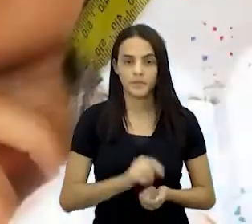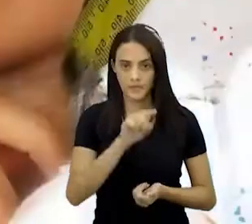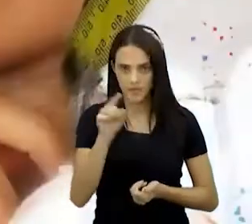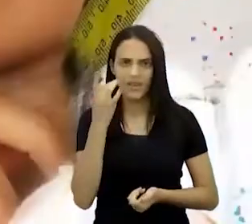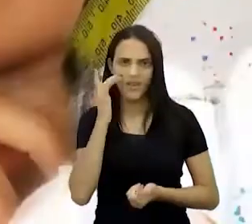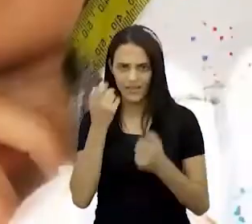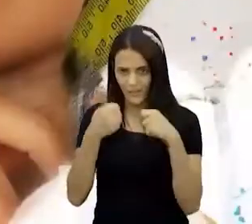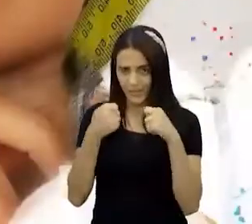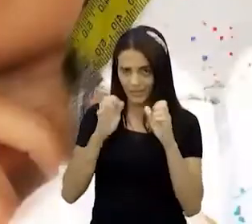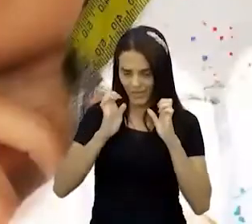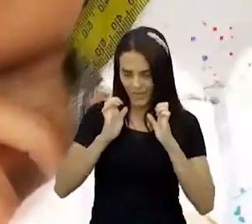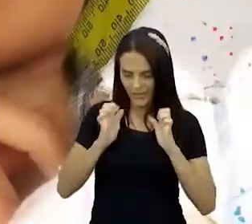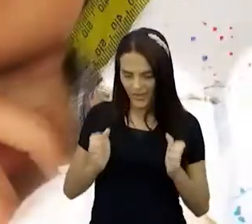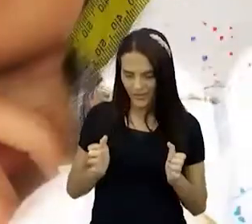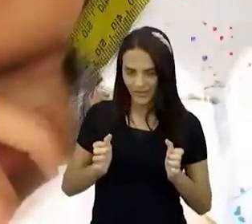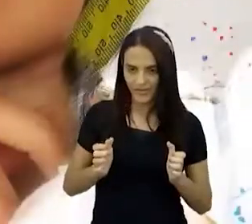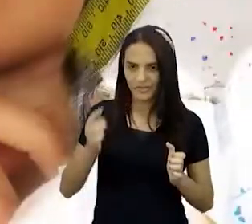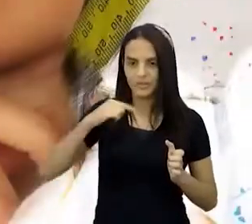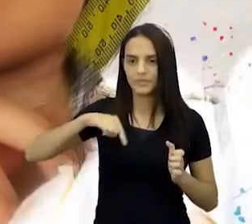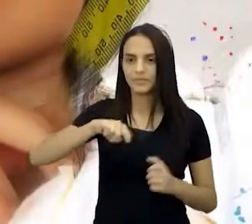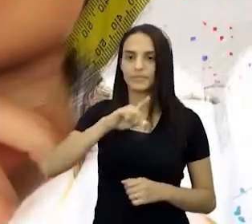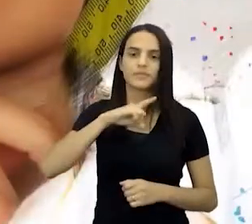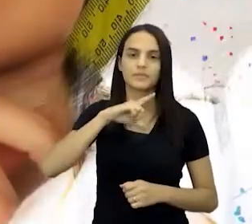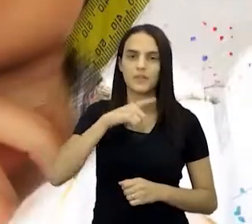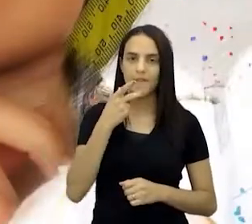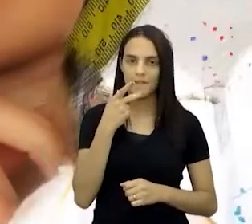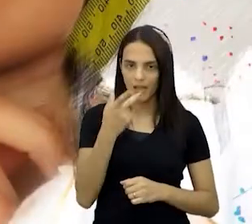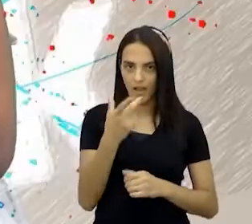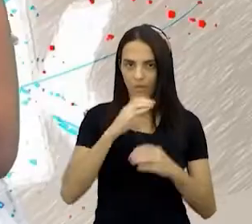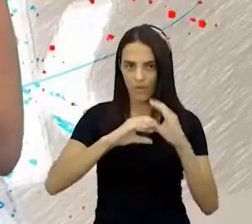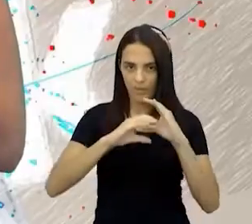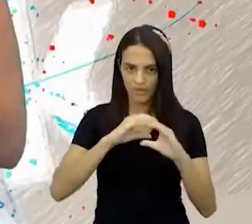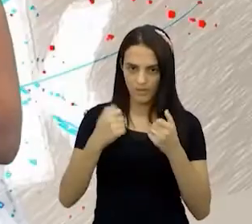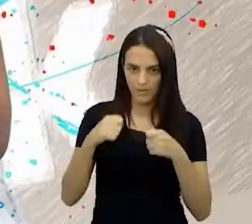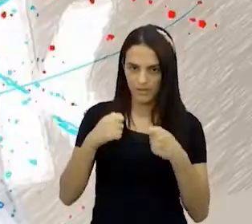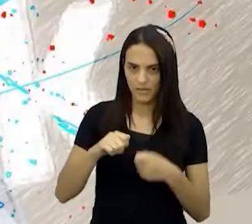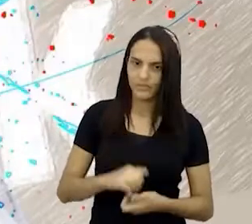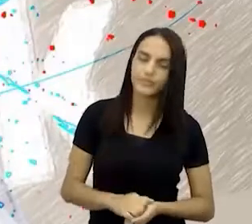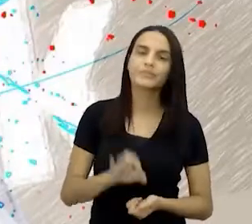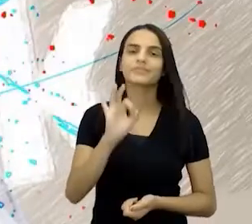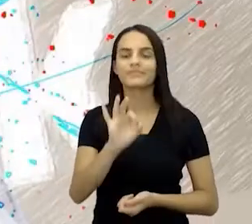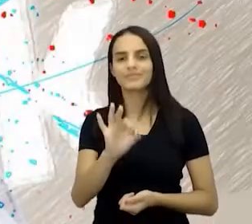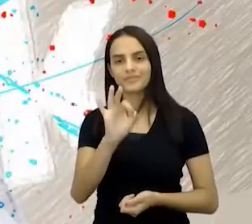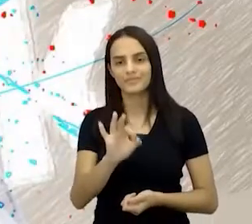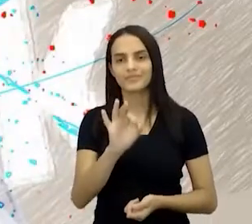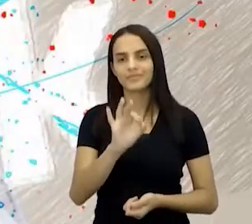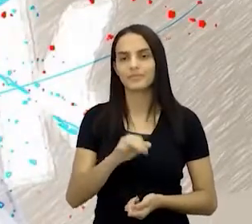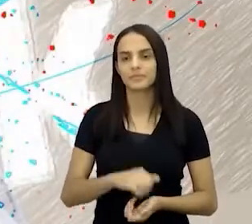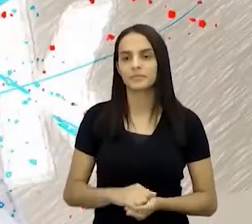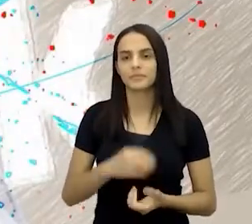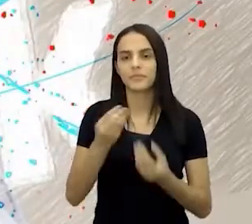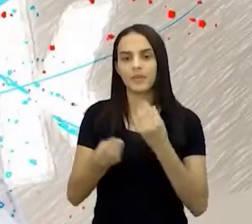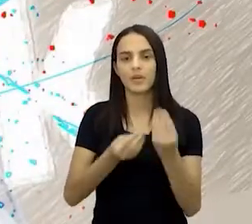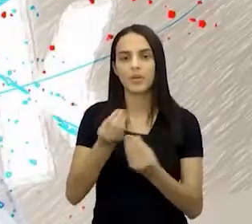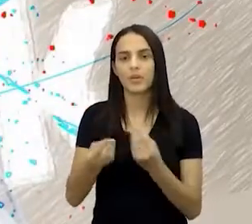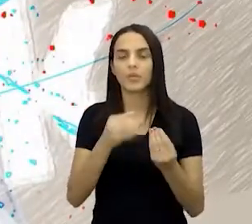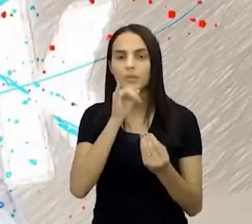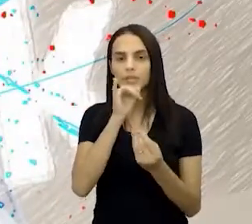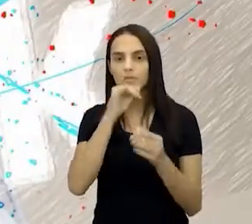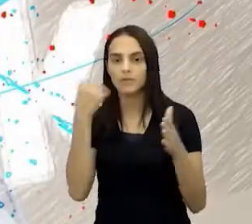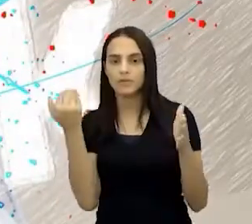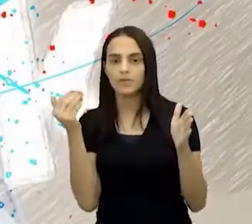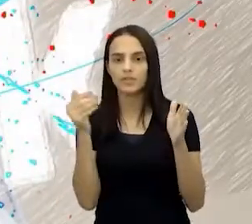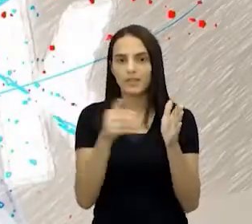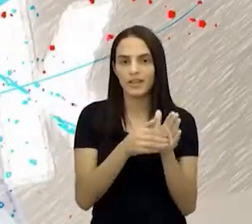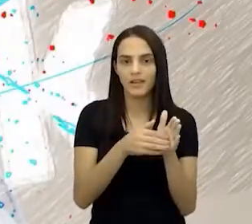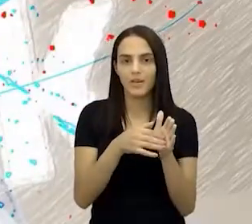precisa de ética para a gente falar, se comunicar? Ai, mas com certeza, professor, como que eu vou chegar e